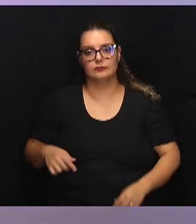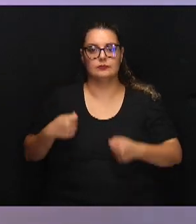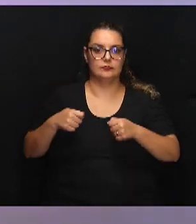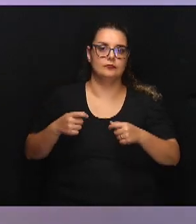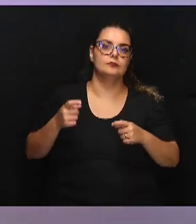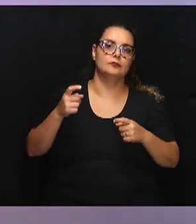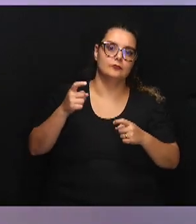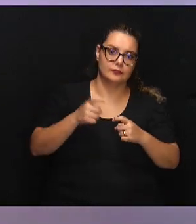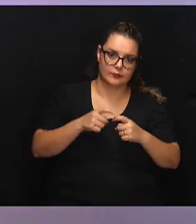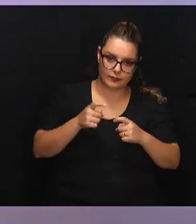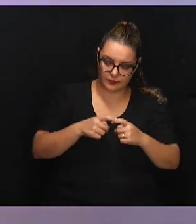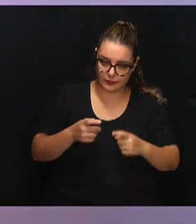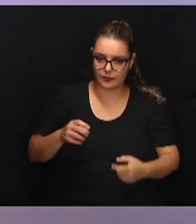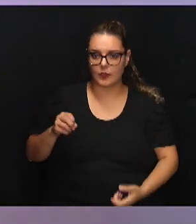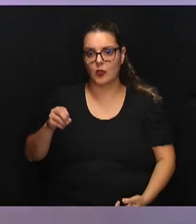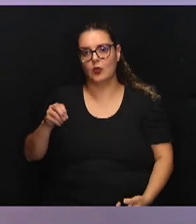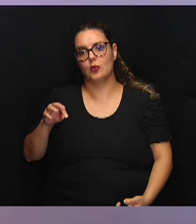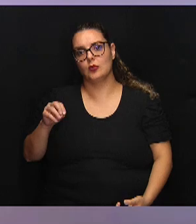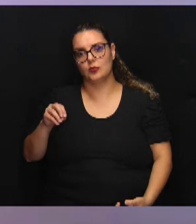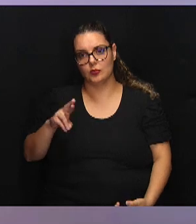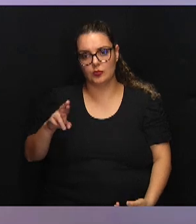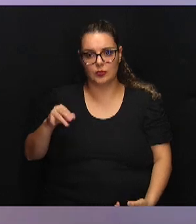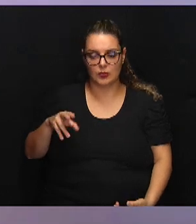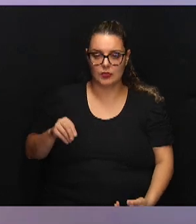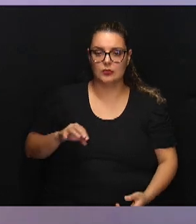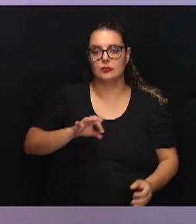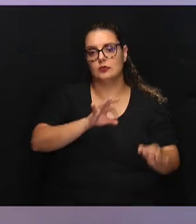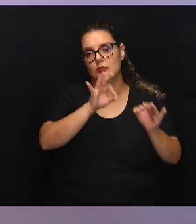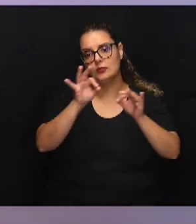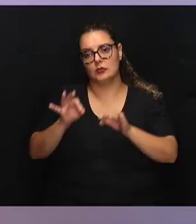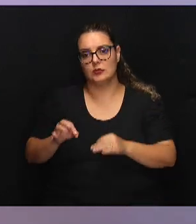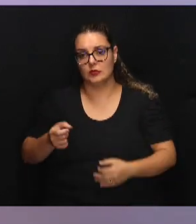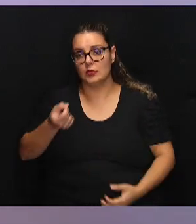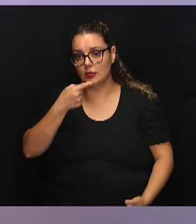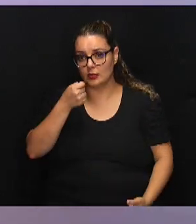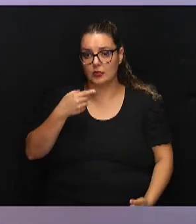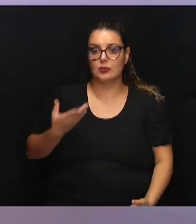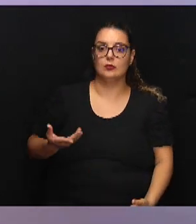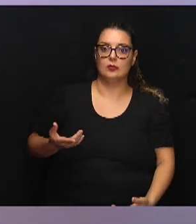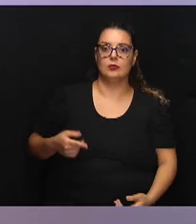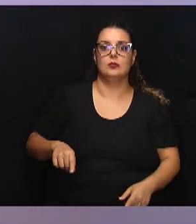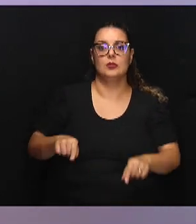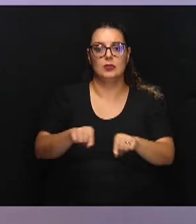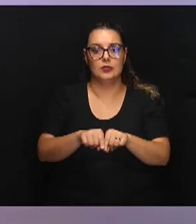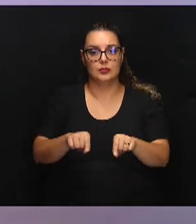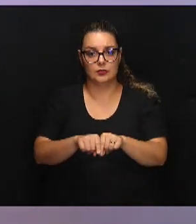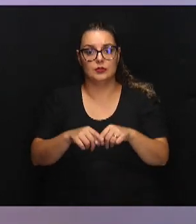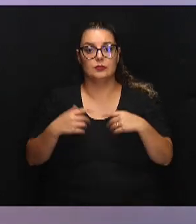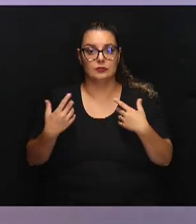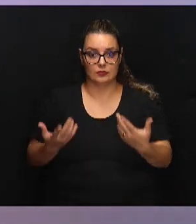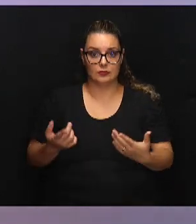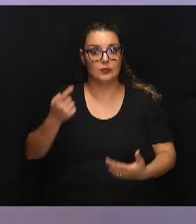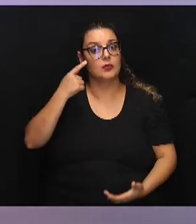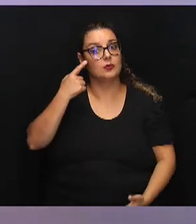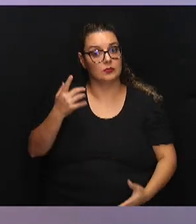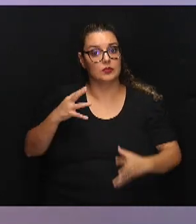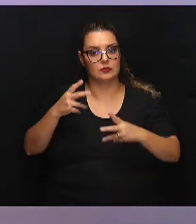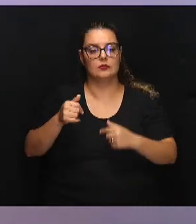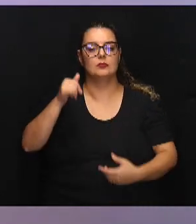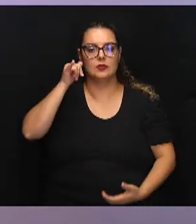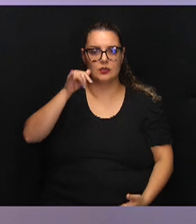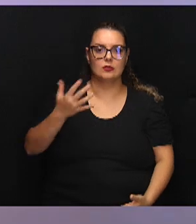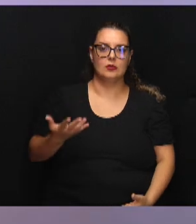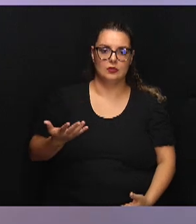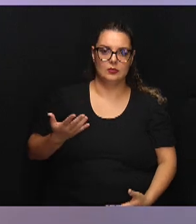com otorrino, fazer acompanhamento, às vezes tem que entrar com antibiótico por boca também. Mas, em geral, para evitar que